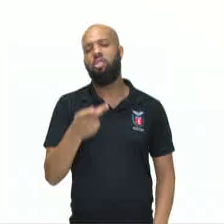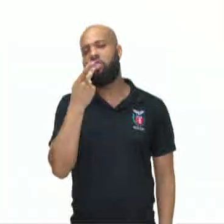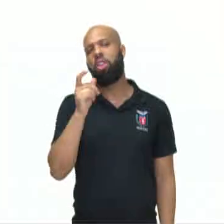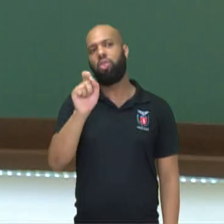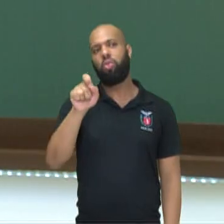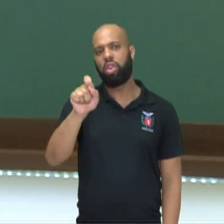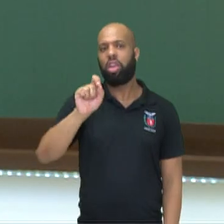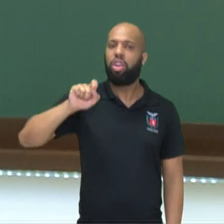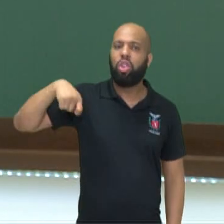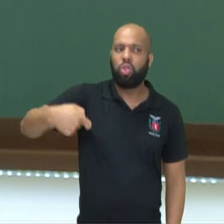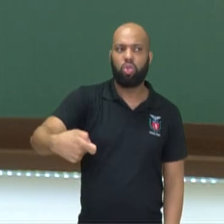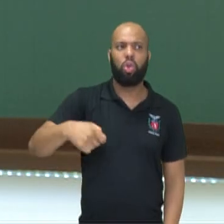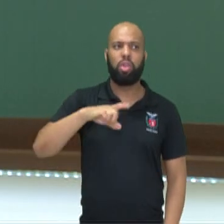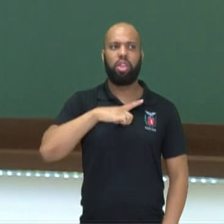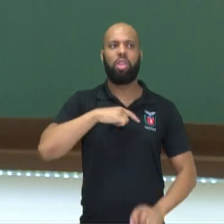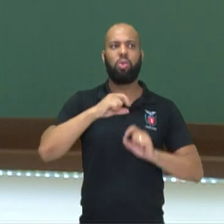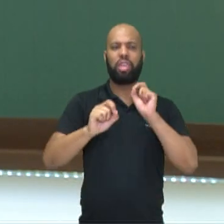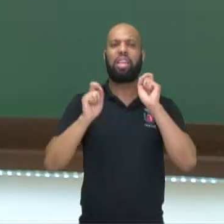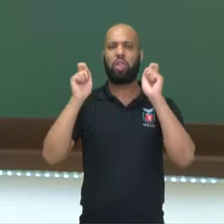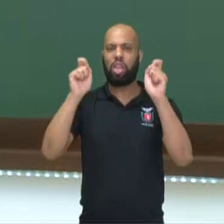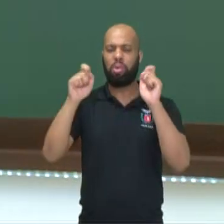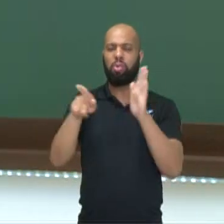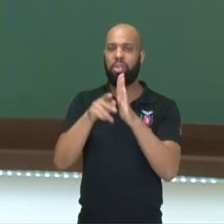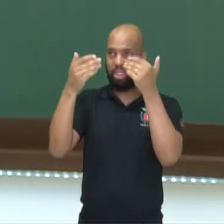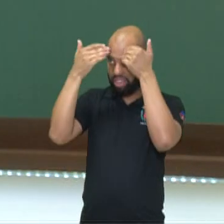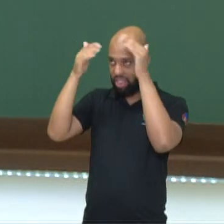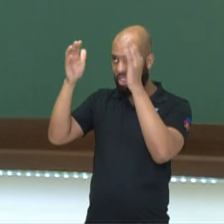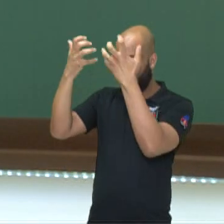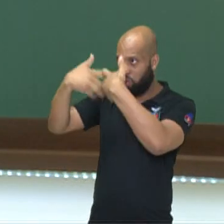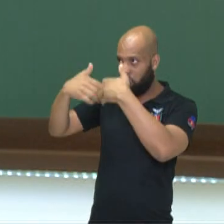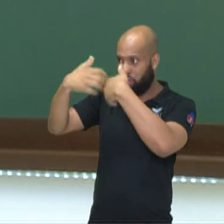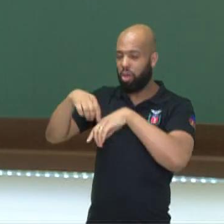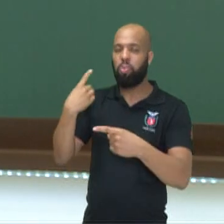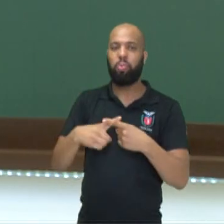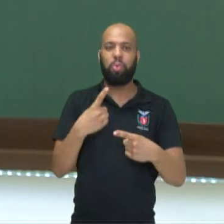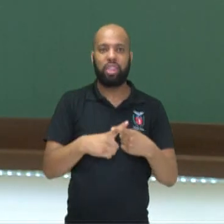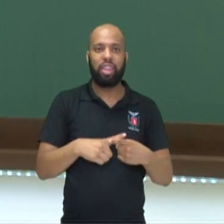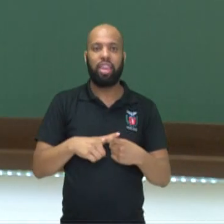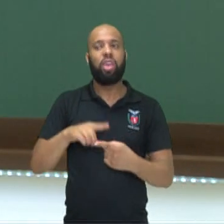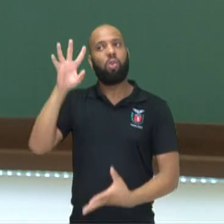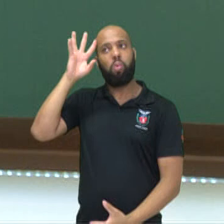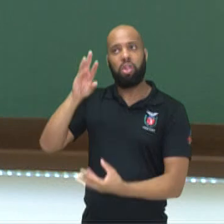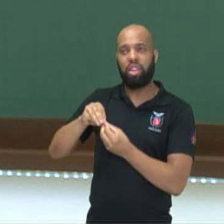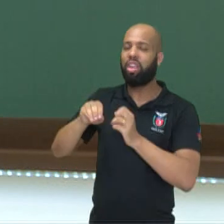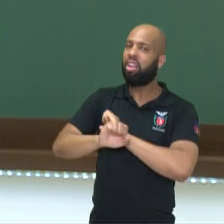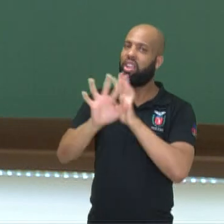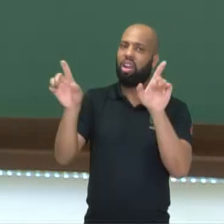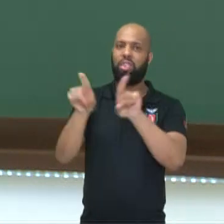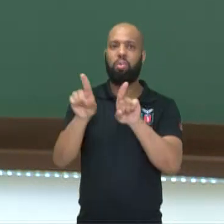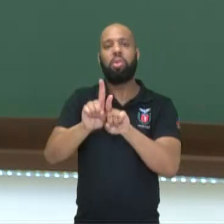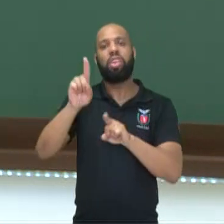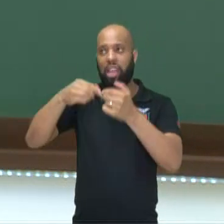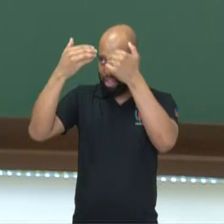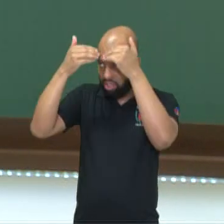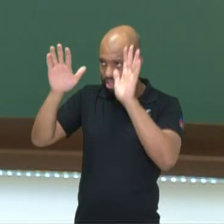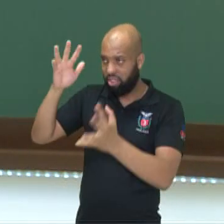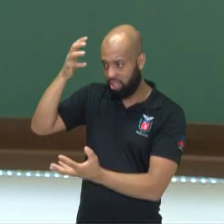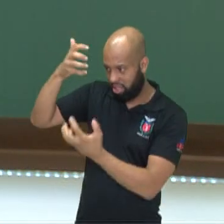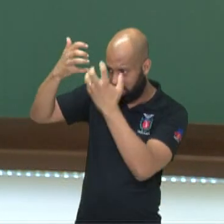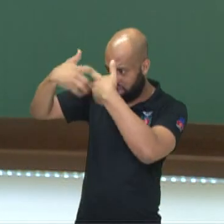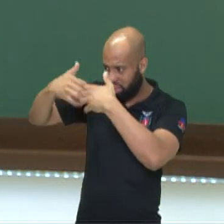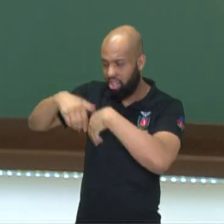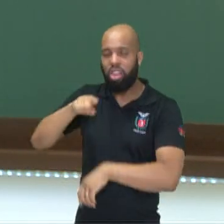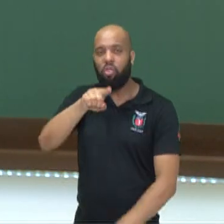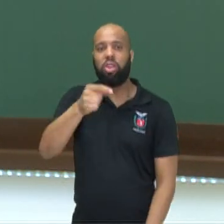justamente desse lema do iluminismo. O esclarecimento é também o iluminismo, a capacidade de